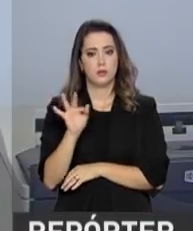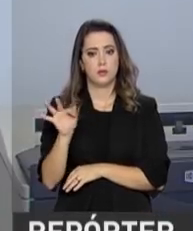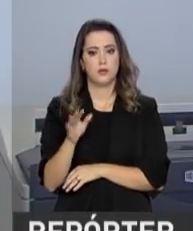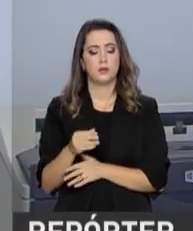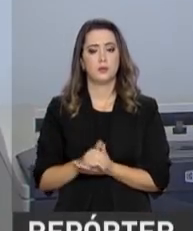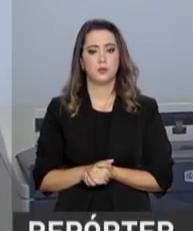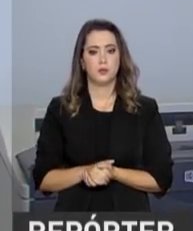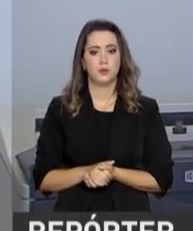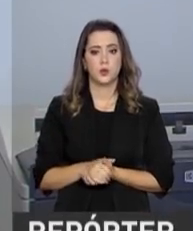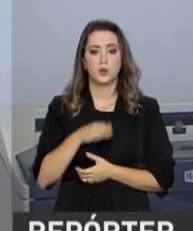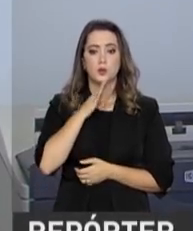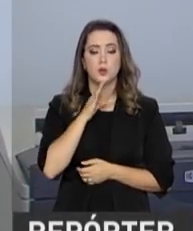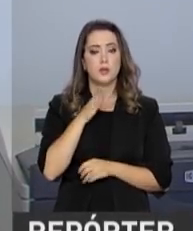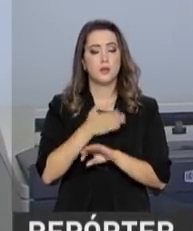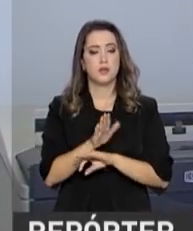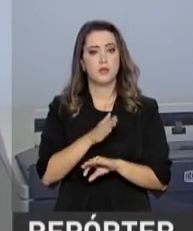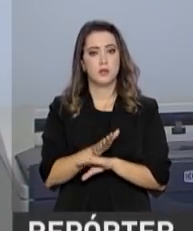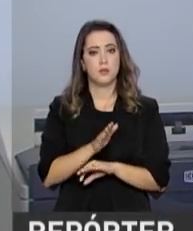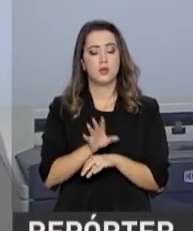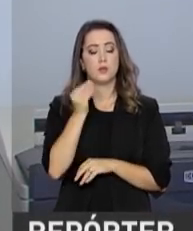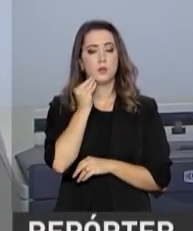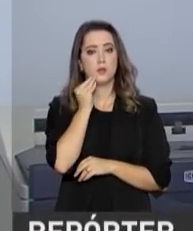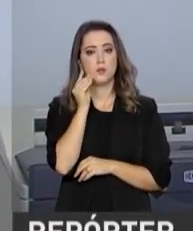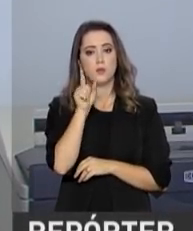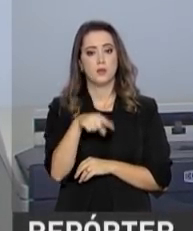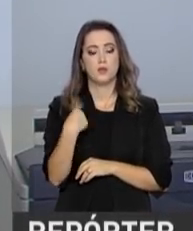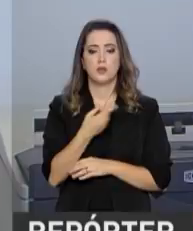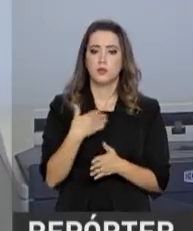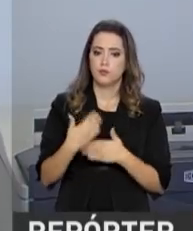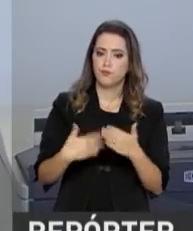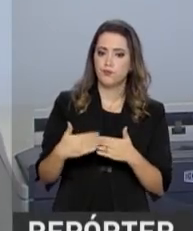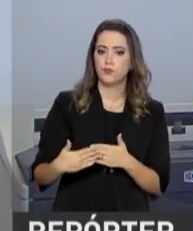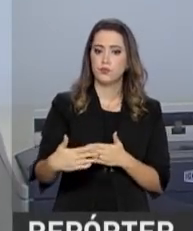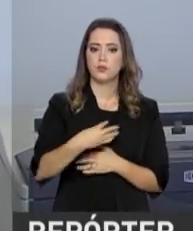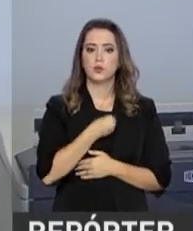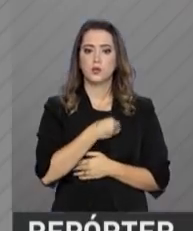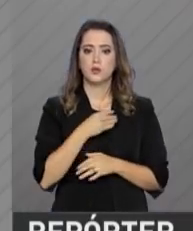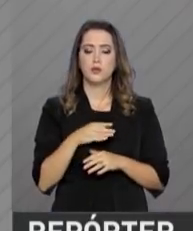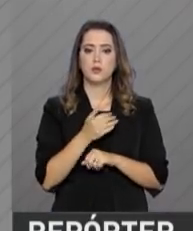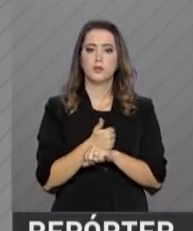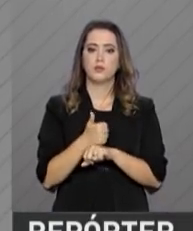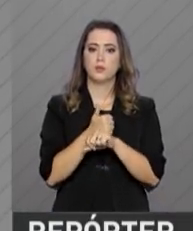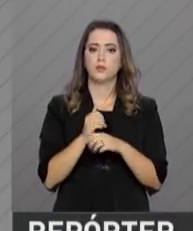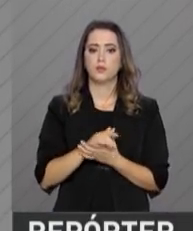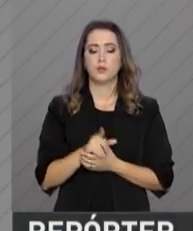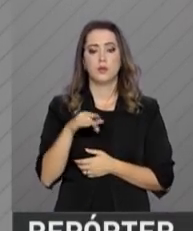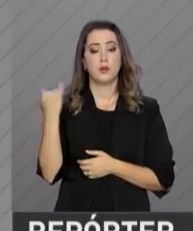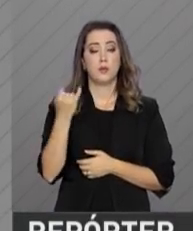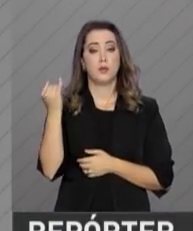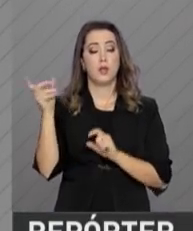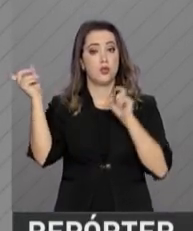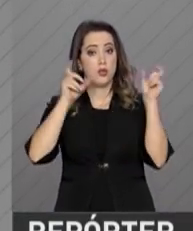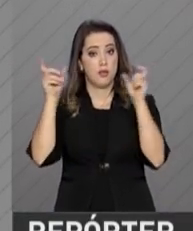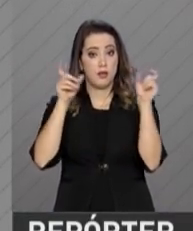Esse conhecimento, esse treinamento, essas experiências, a gente leva para a vida profissional. É importante ficar atento